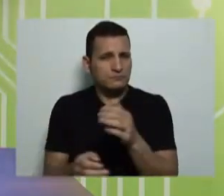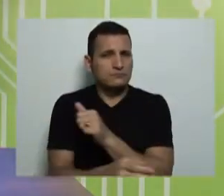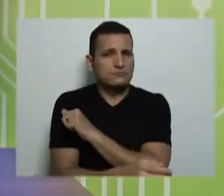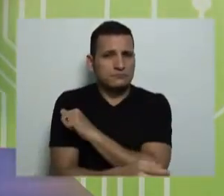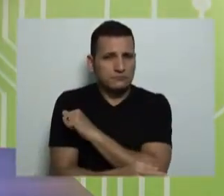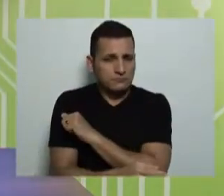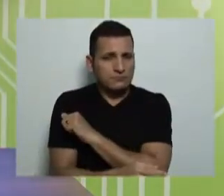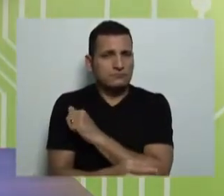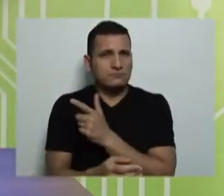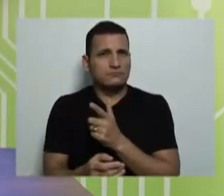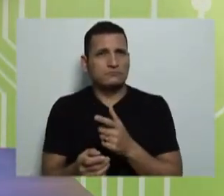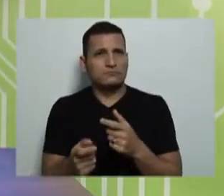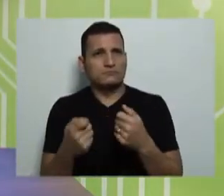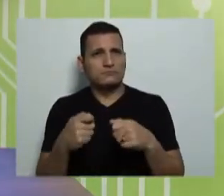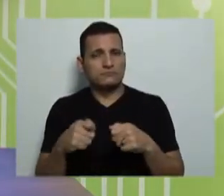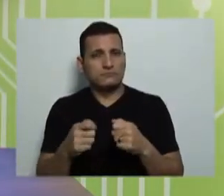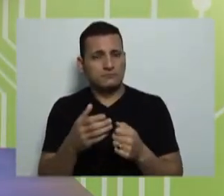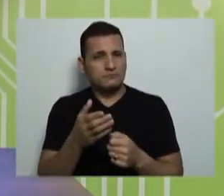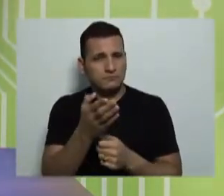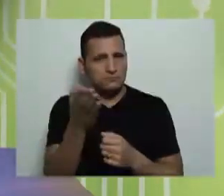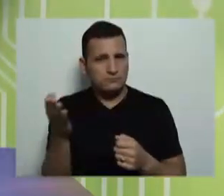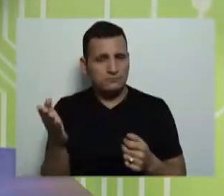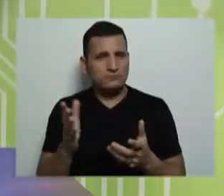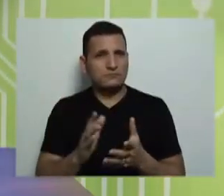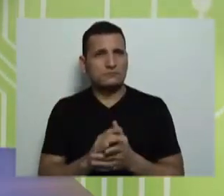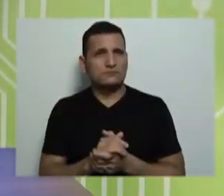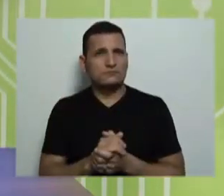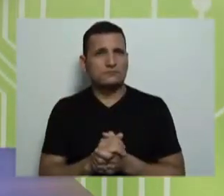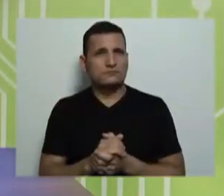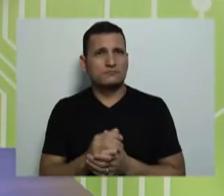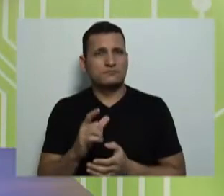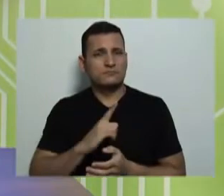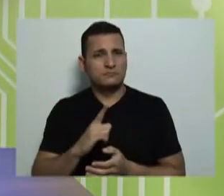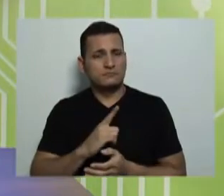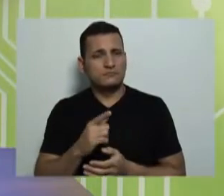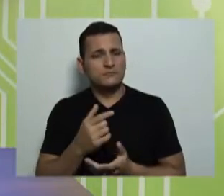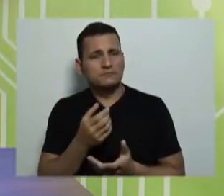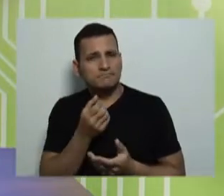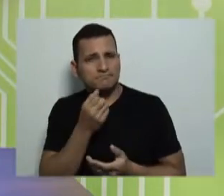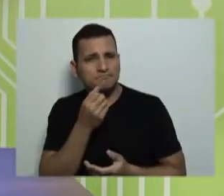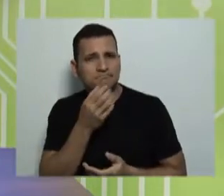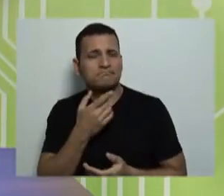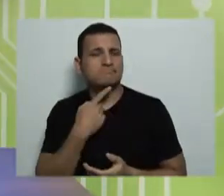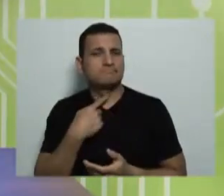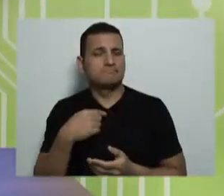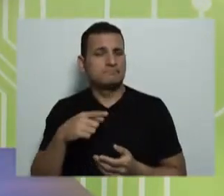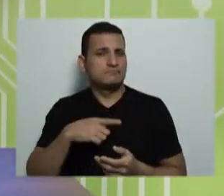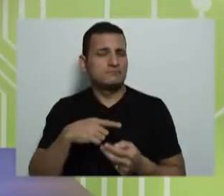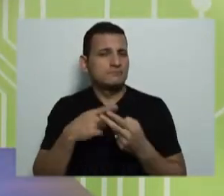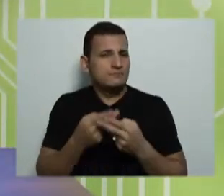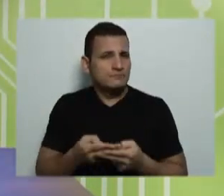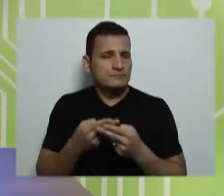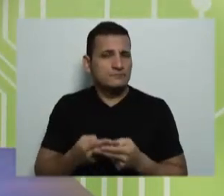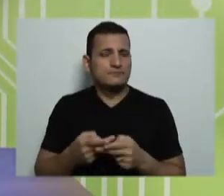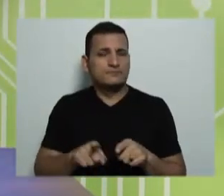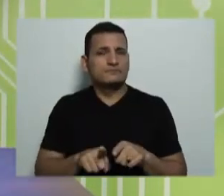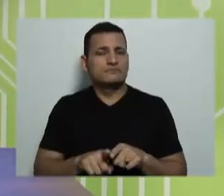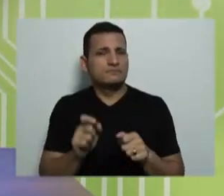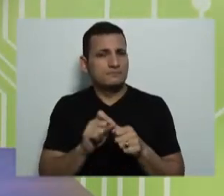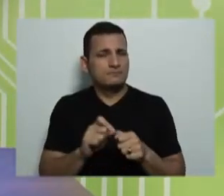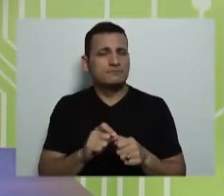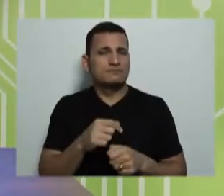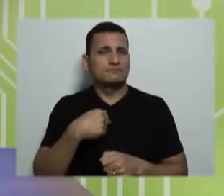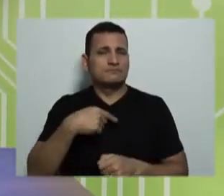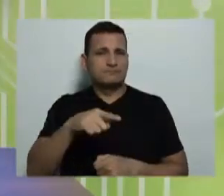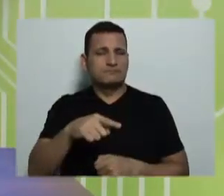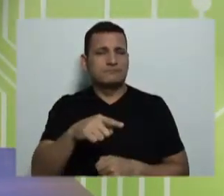alunos em geral, é necessário que vocês tenham essa boa vontade e tenham a paciência de fazer essa intermediação entre